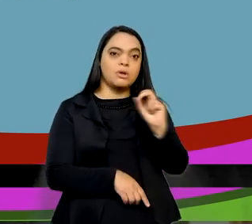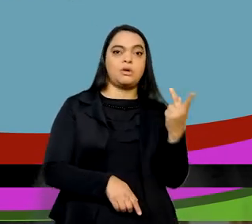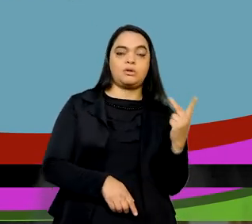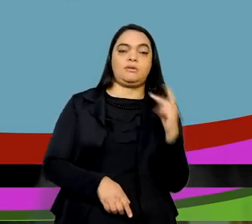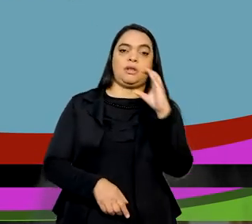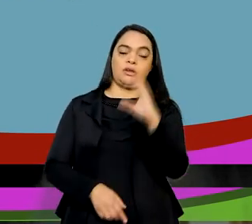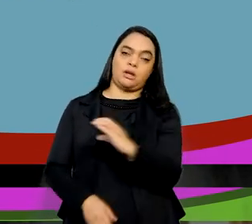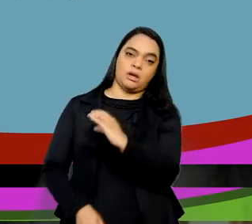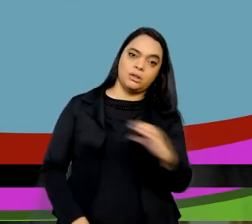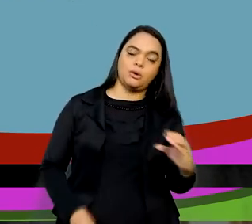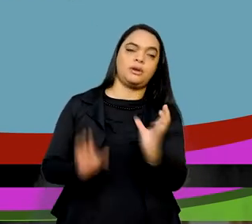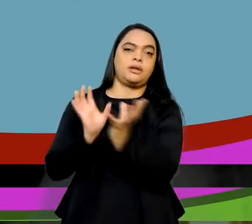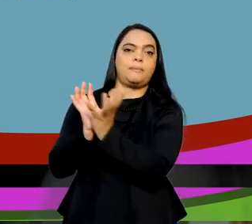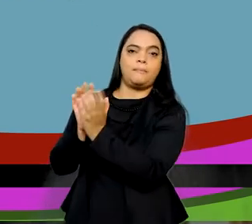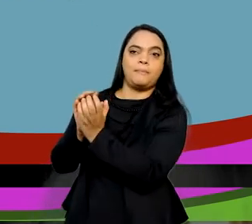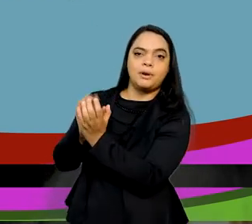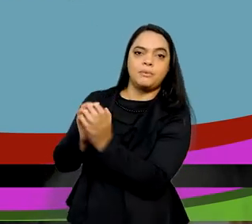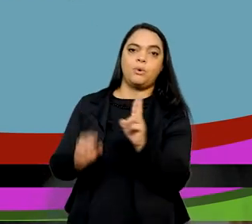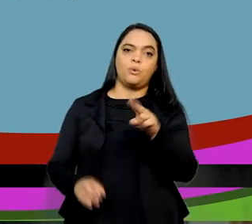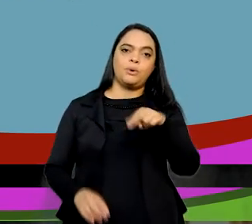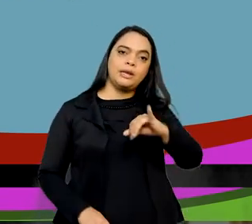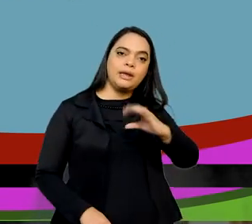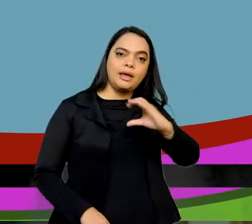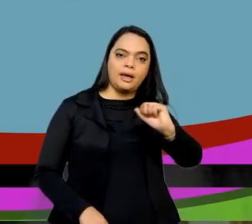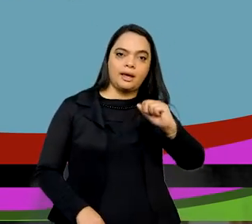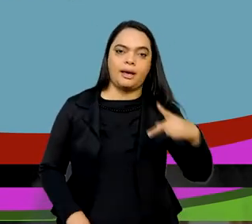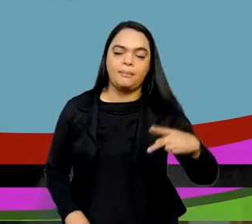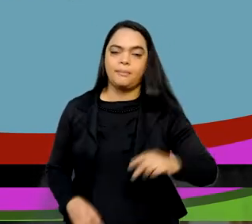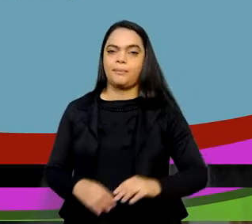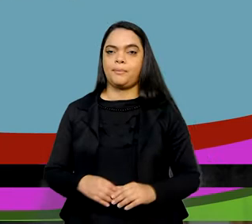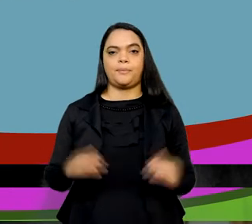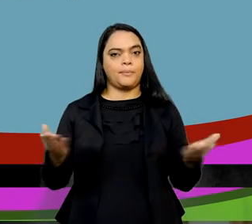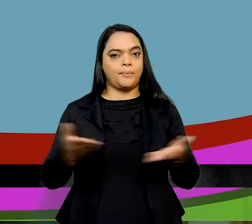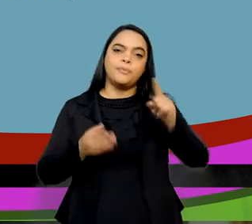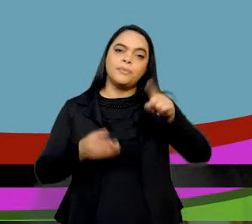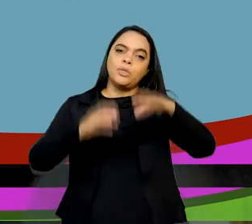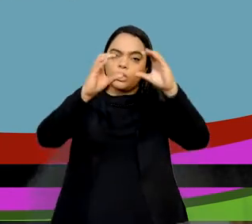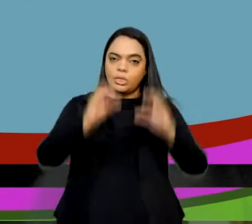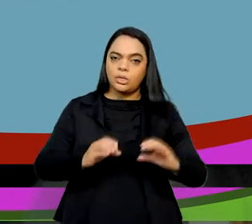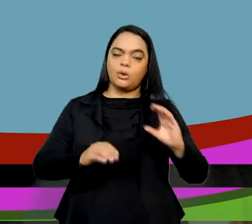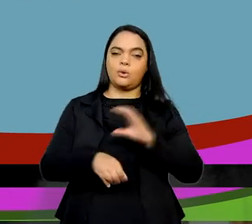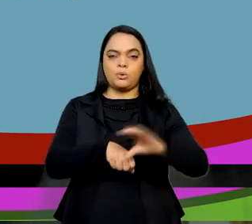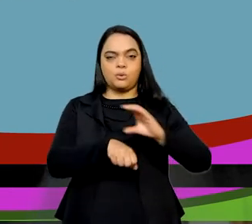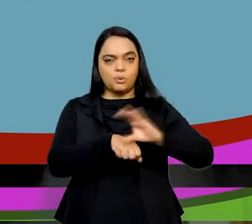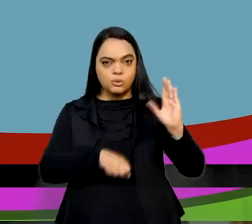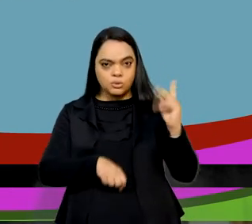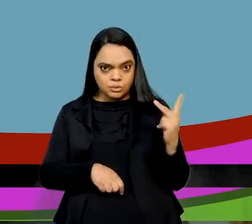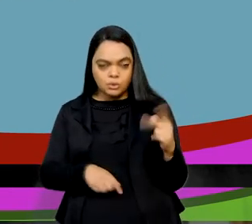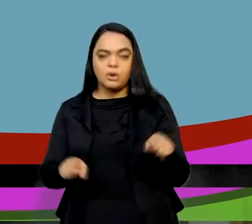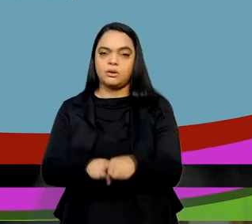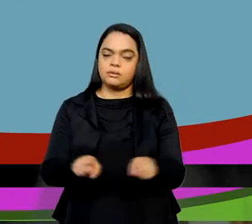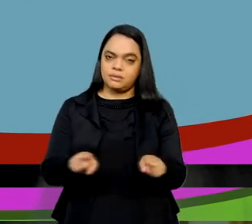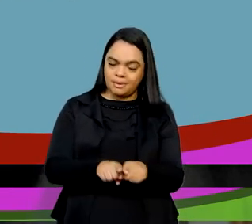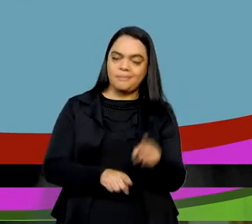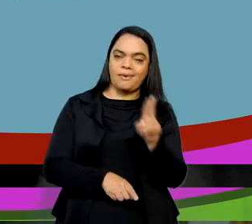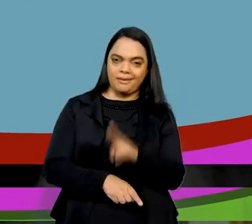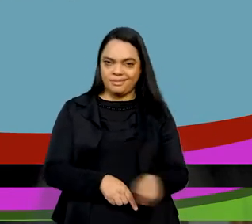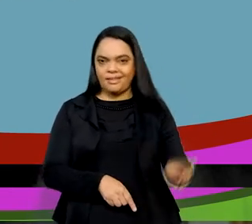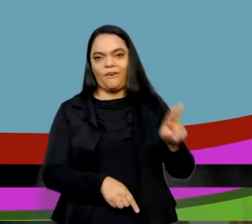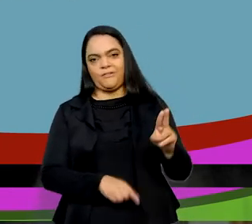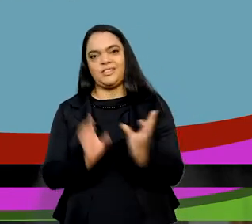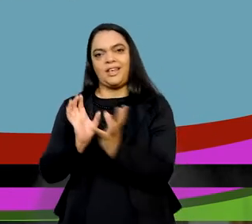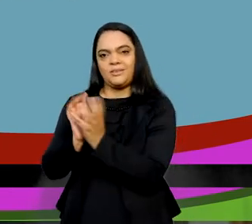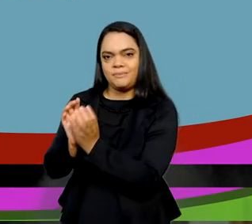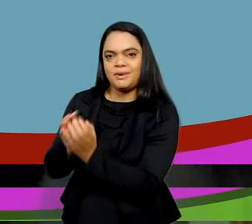Universidade Católica de Pernambuco, a Unicap, atualmente coordenador do curso de História também dessa mesma